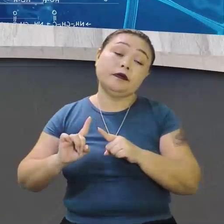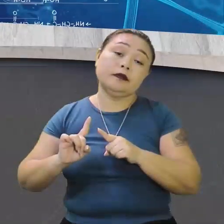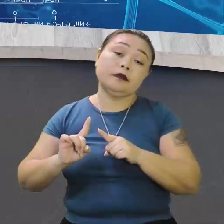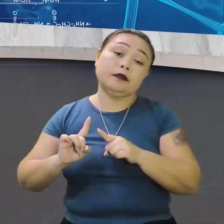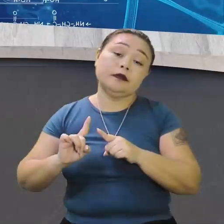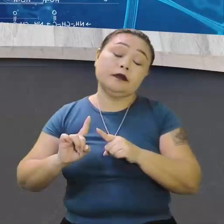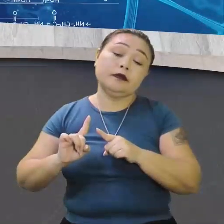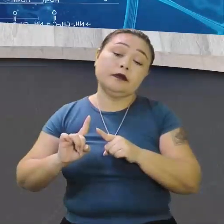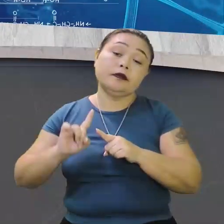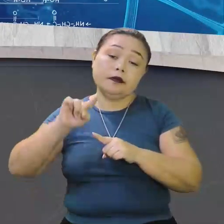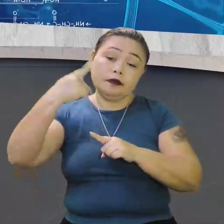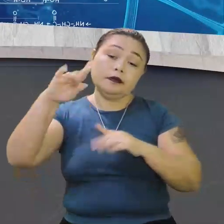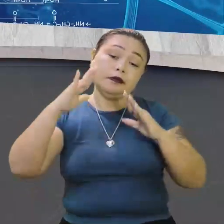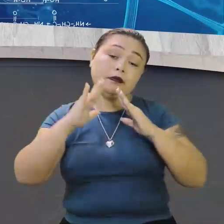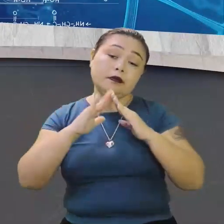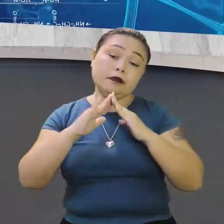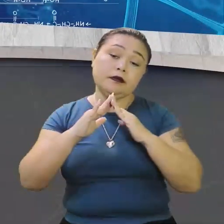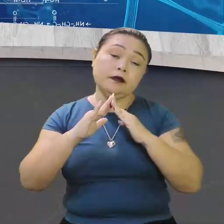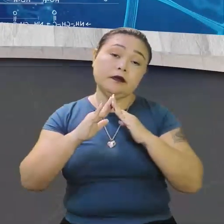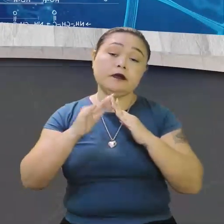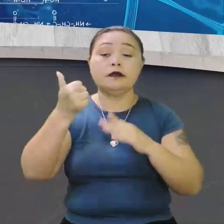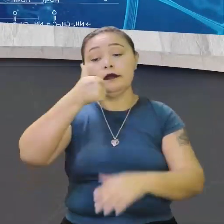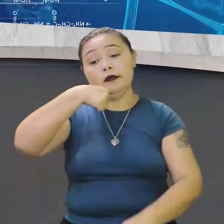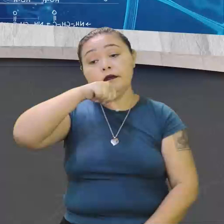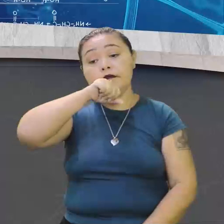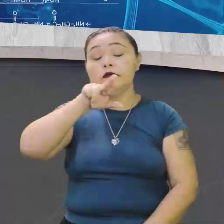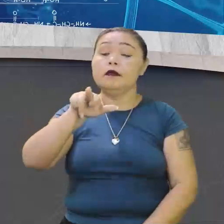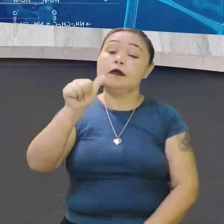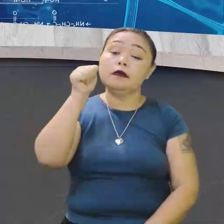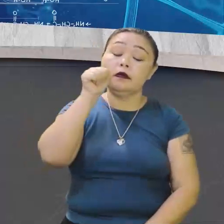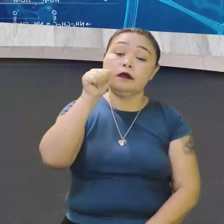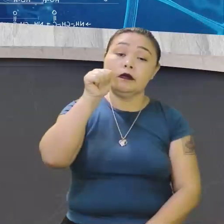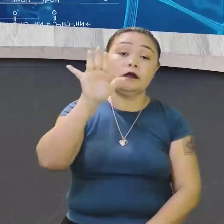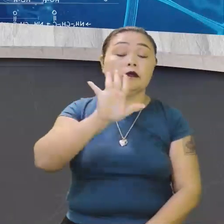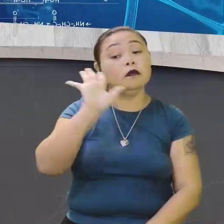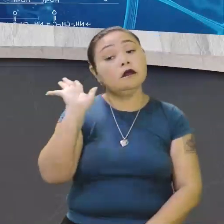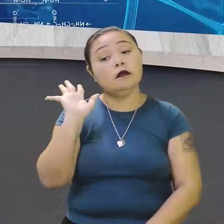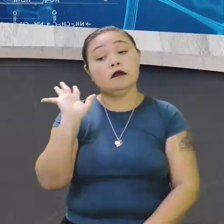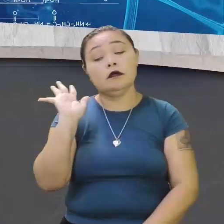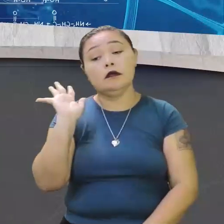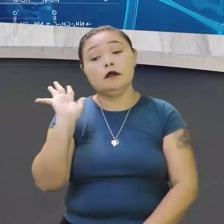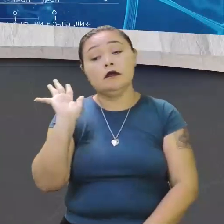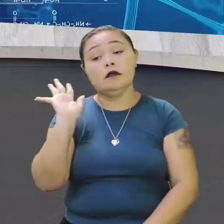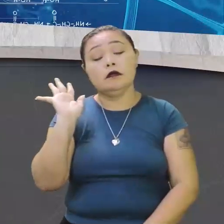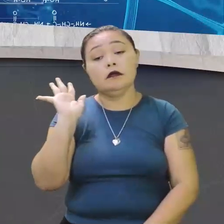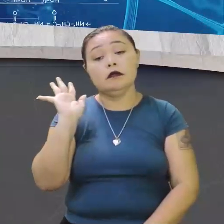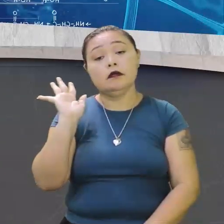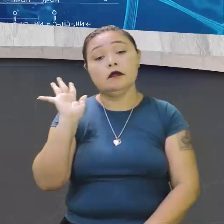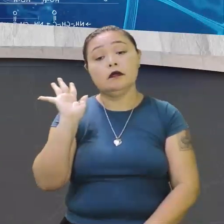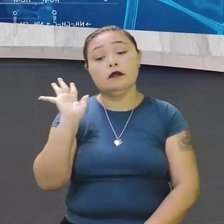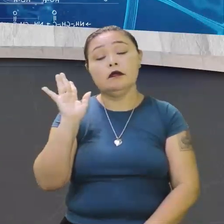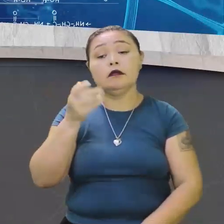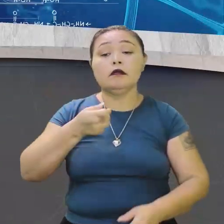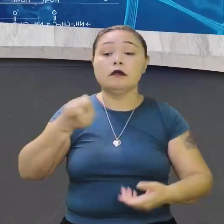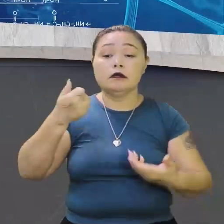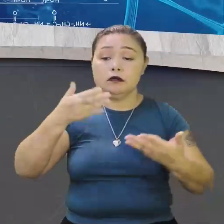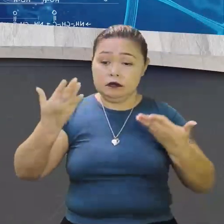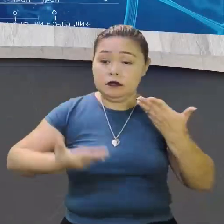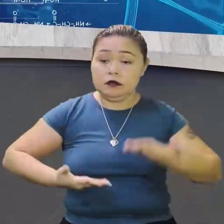sua residência, sua mãe, sua irmã, ou a diarista, ela